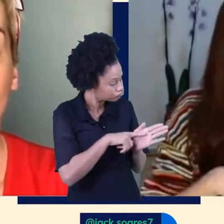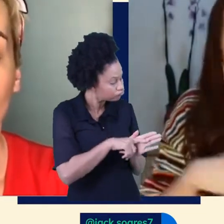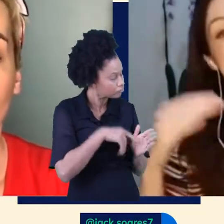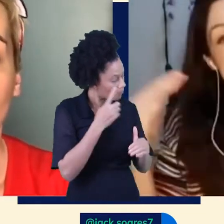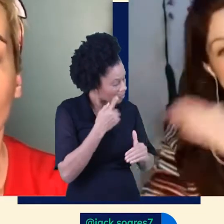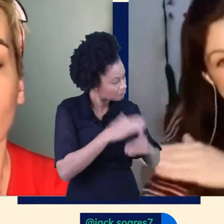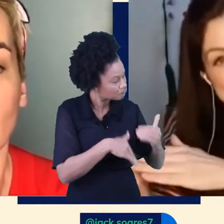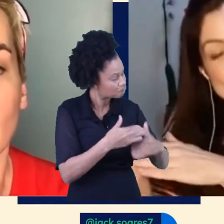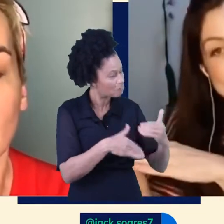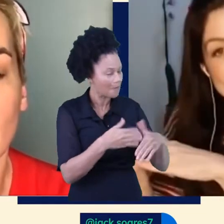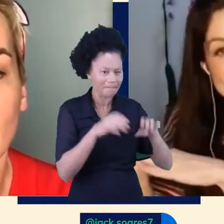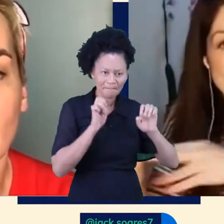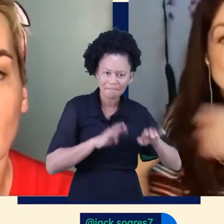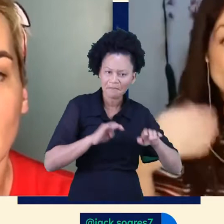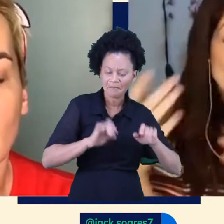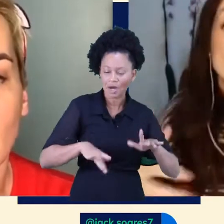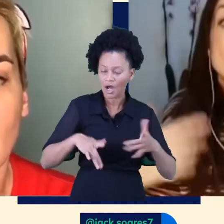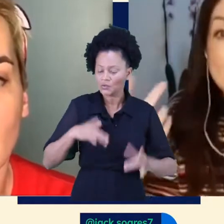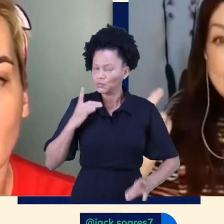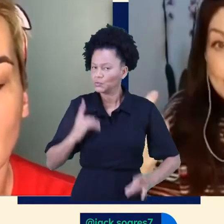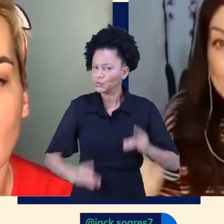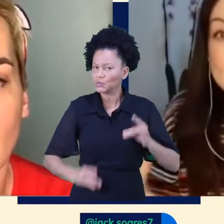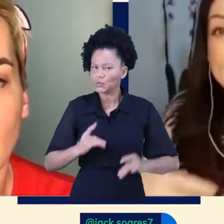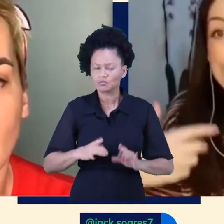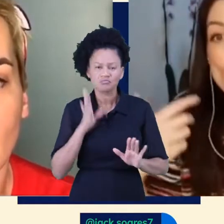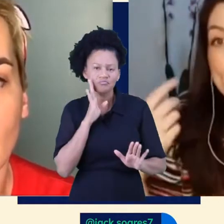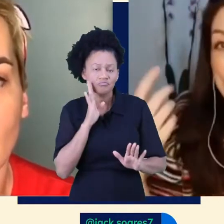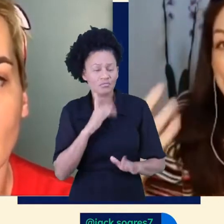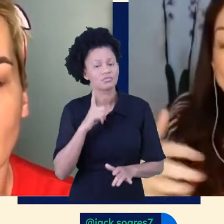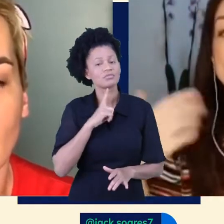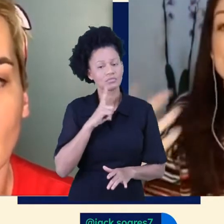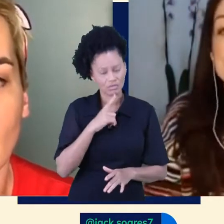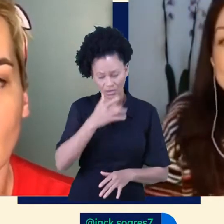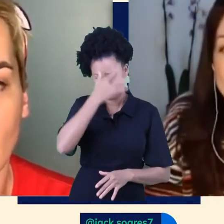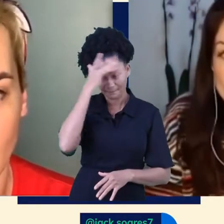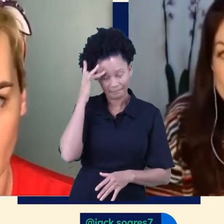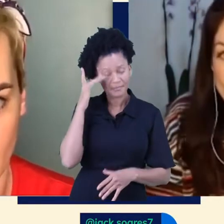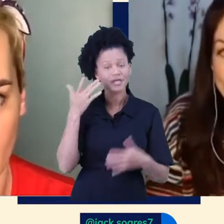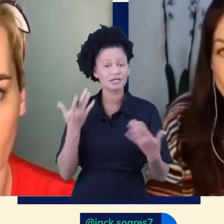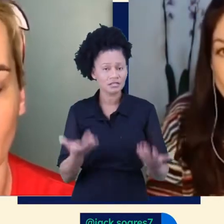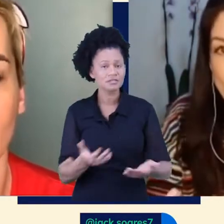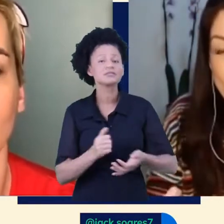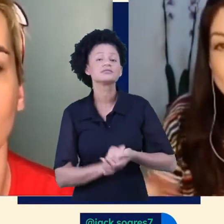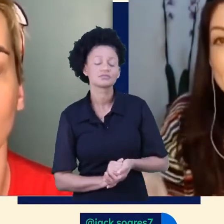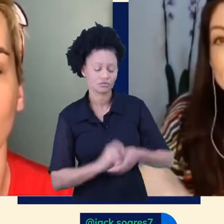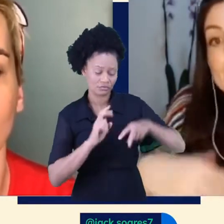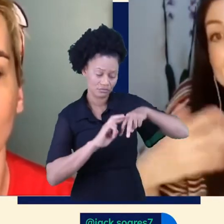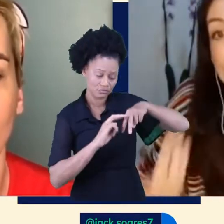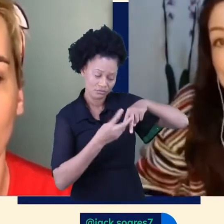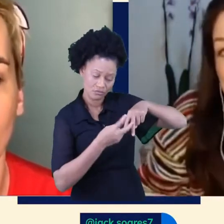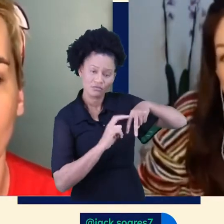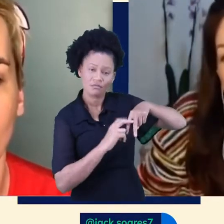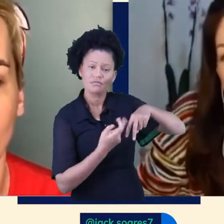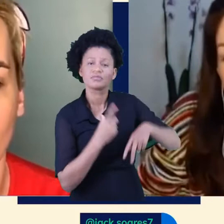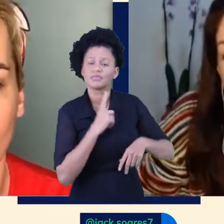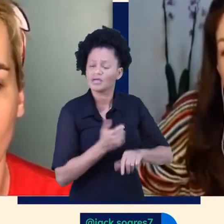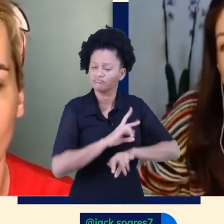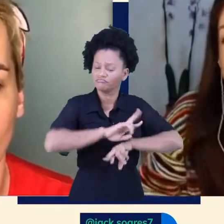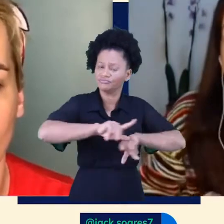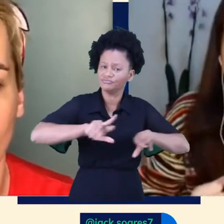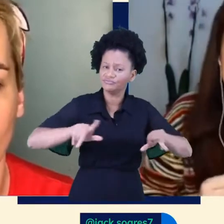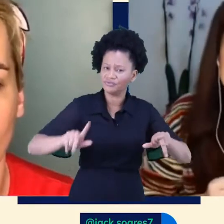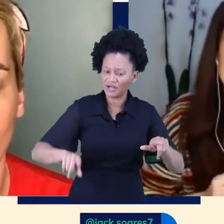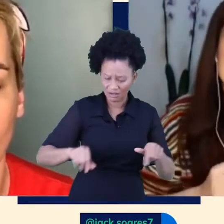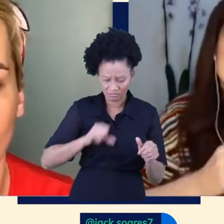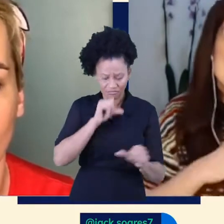tá? Então, tem pessoas intersexo que tem alguma outra modificação, tá? Tem até síndromes genéticas,